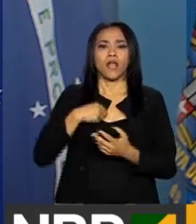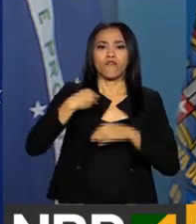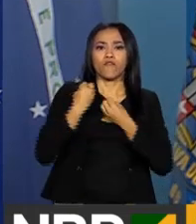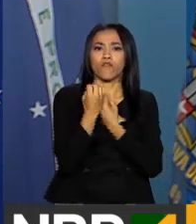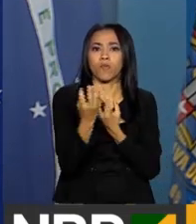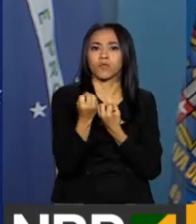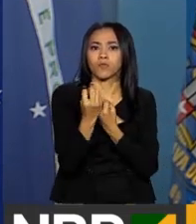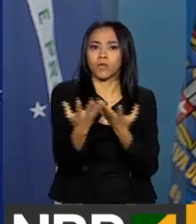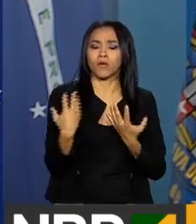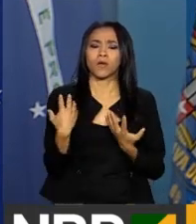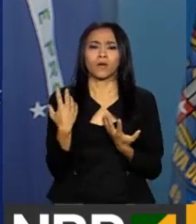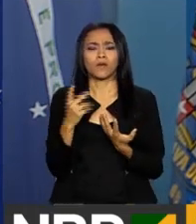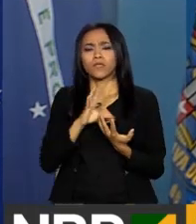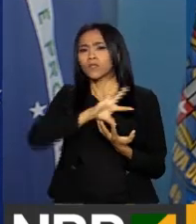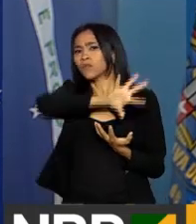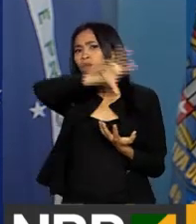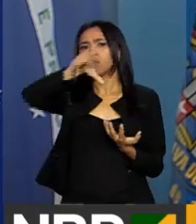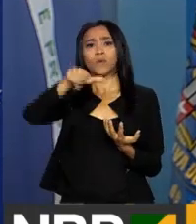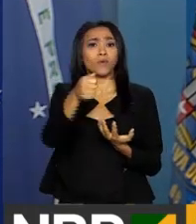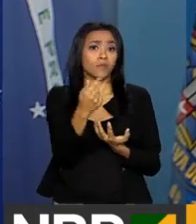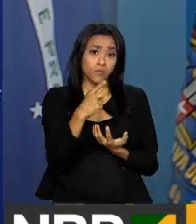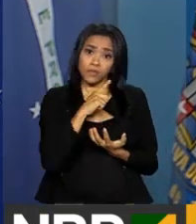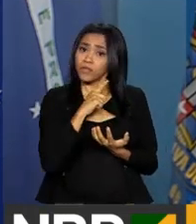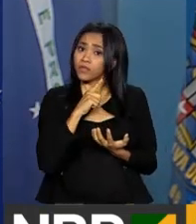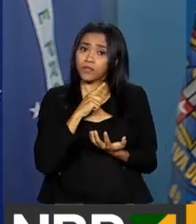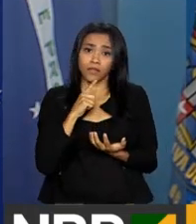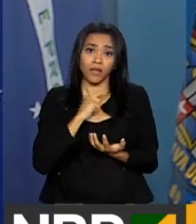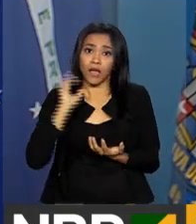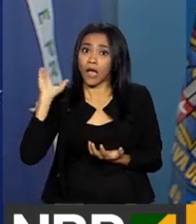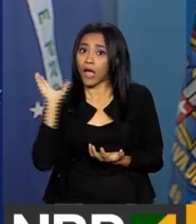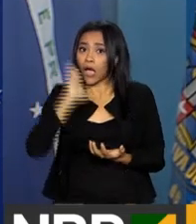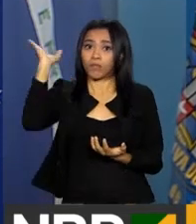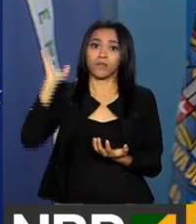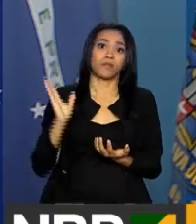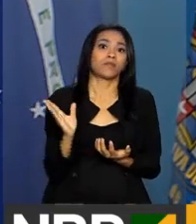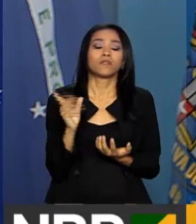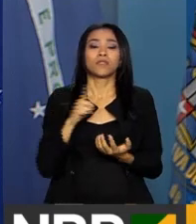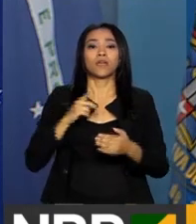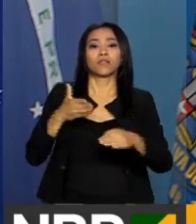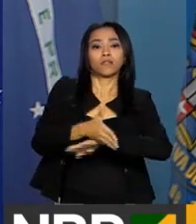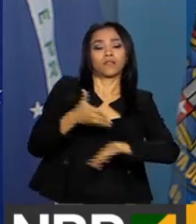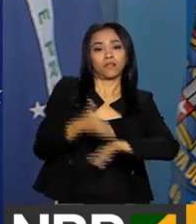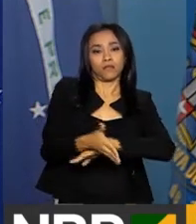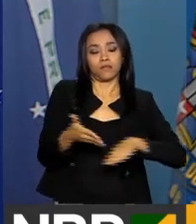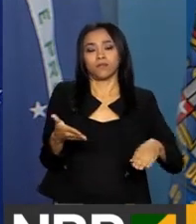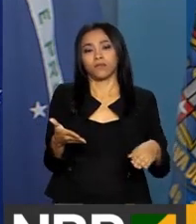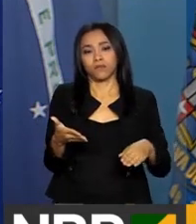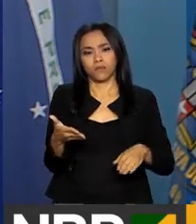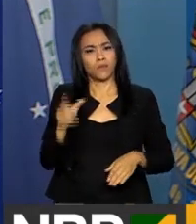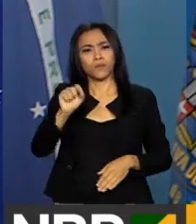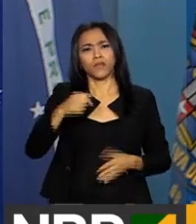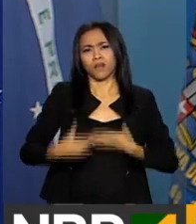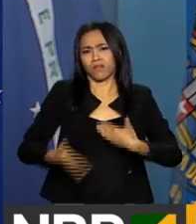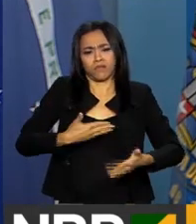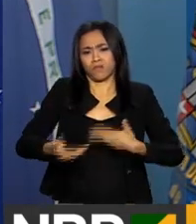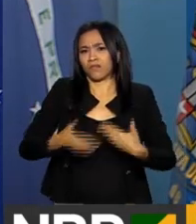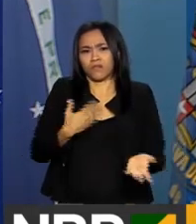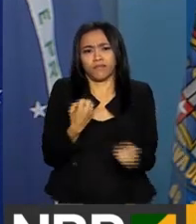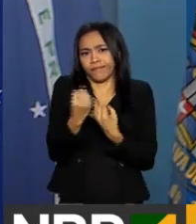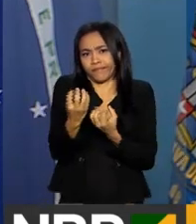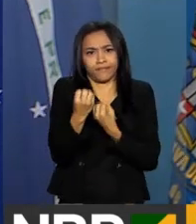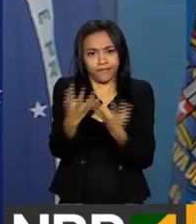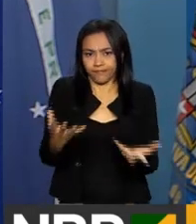faz com que todos tenham acesso muito rápido muito veloz celeremente há qualquer informação